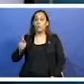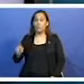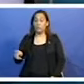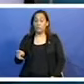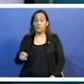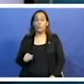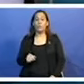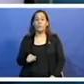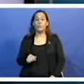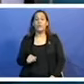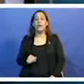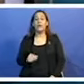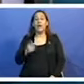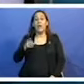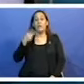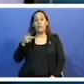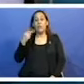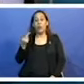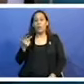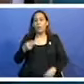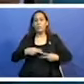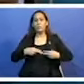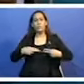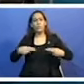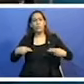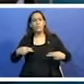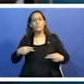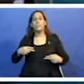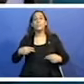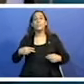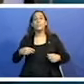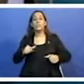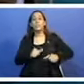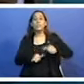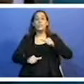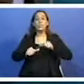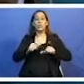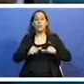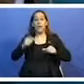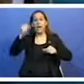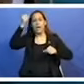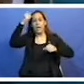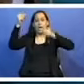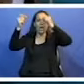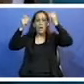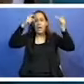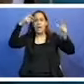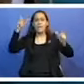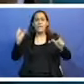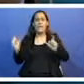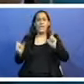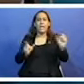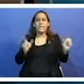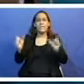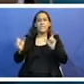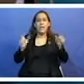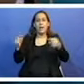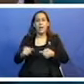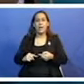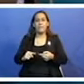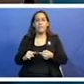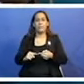né? Sobre literatura e que gosta de trocar ideias com rimas. E você gosta de fazer rimas? Nós